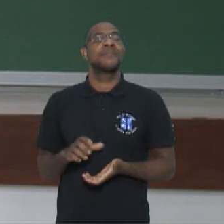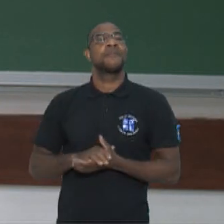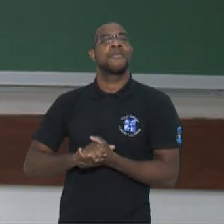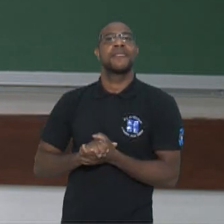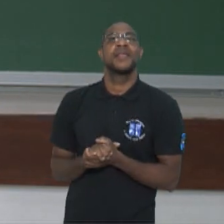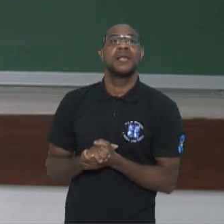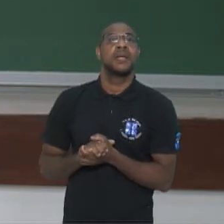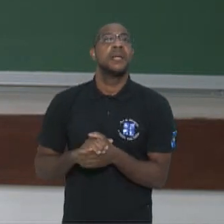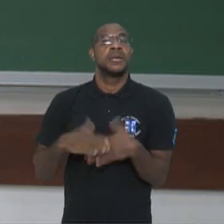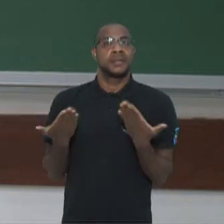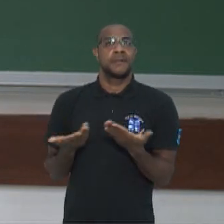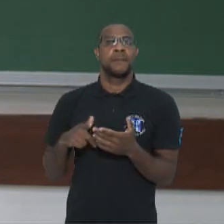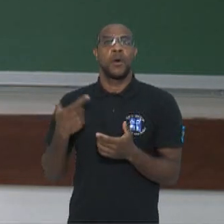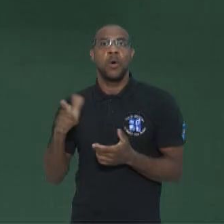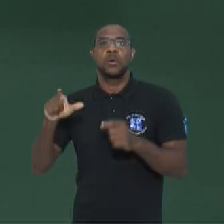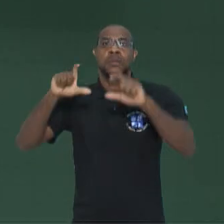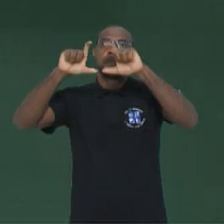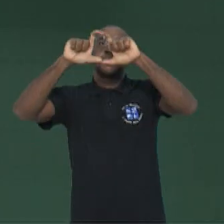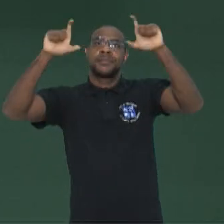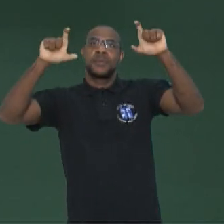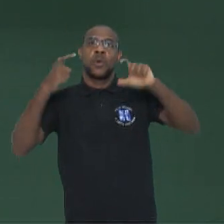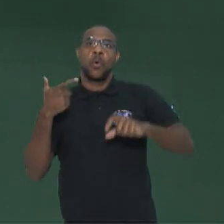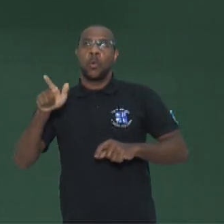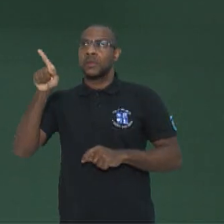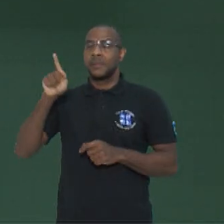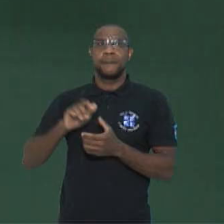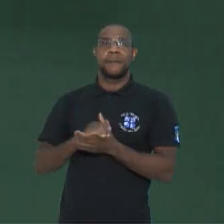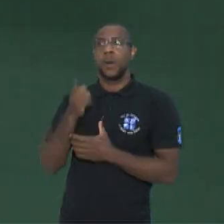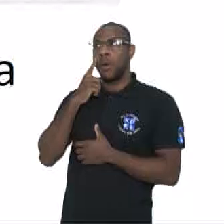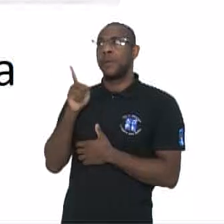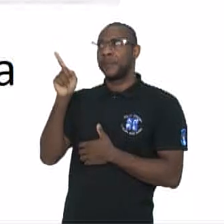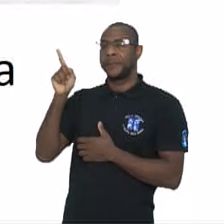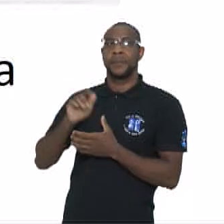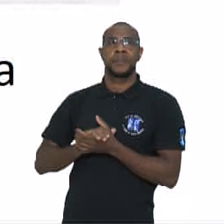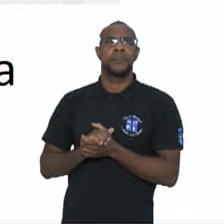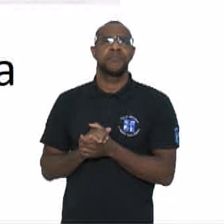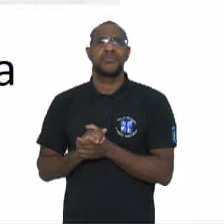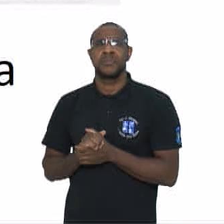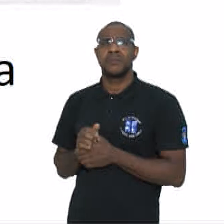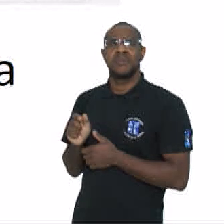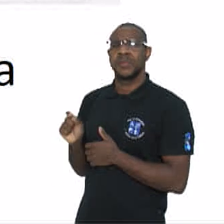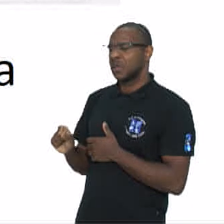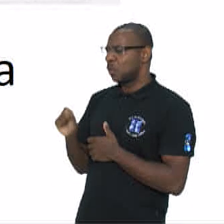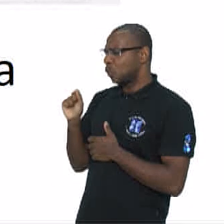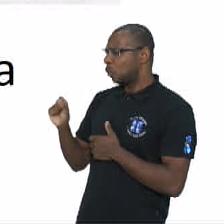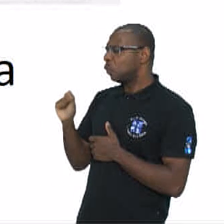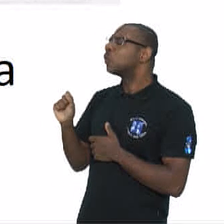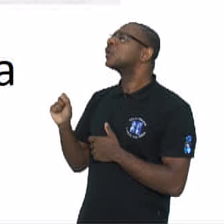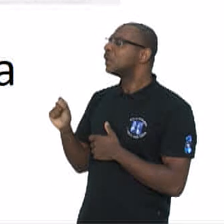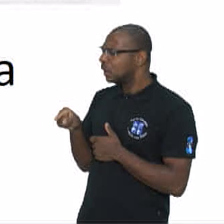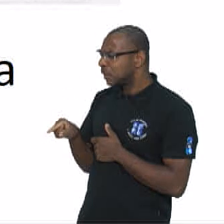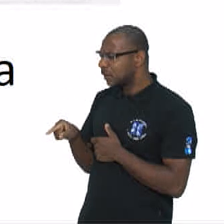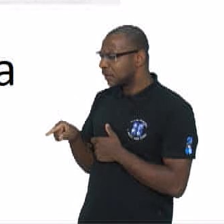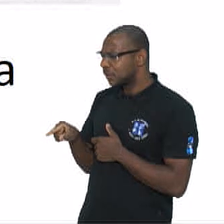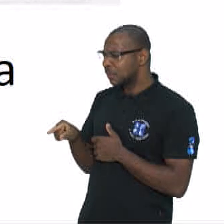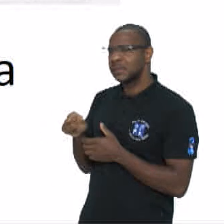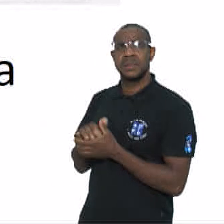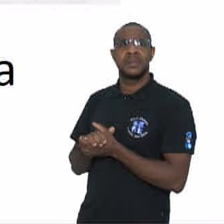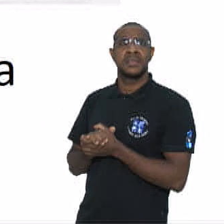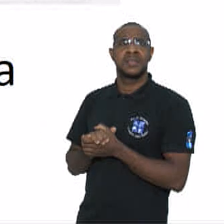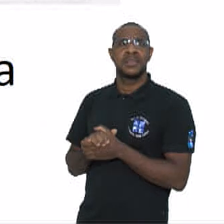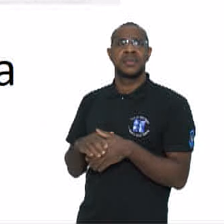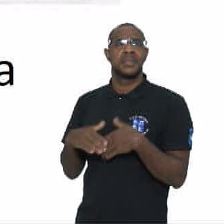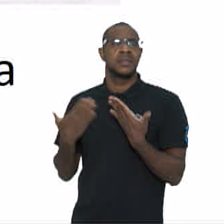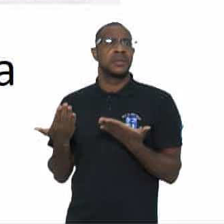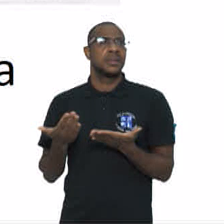certo? Outra tirinha então agora, olha lá. Que é isso? Perguntou o Calvin, né? E